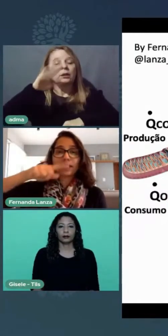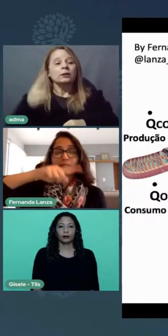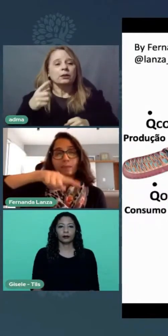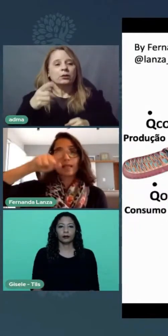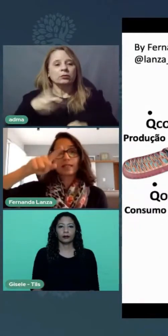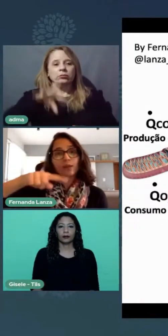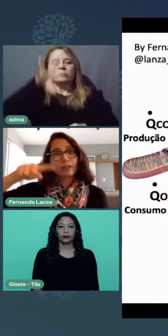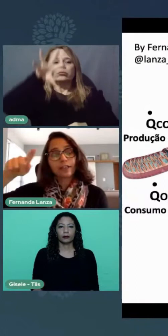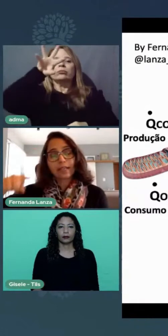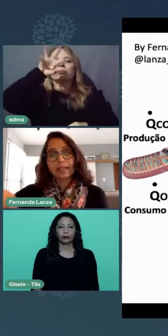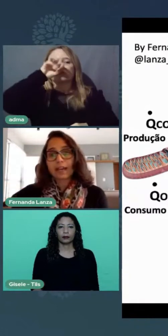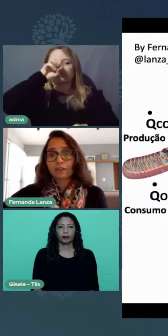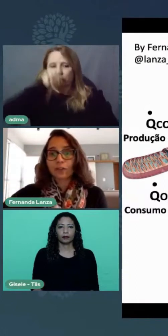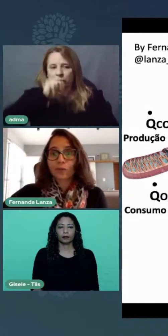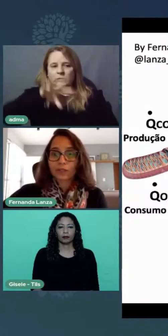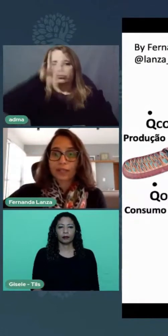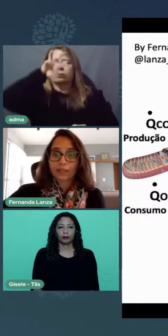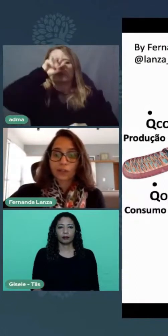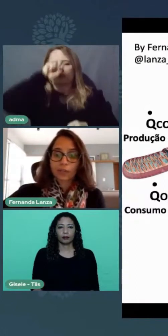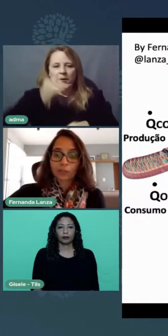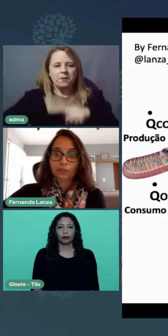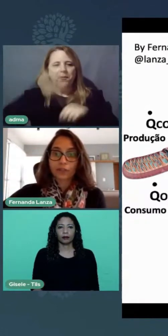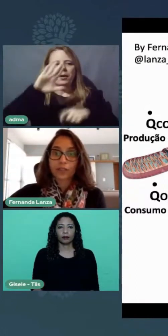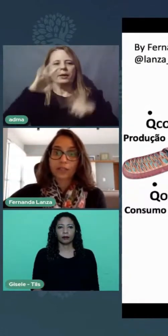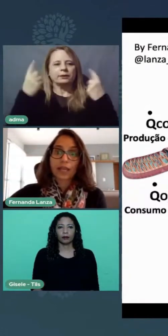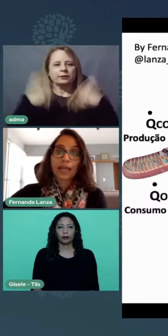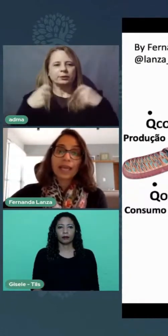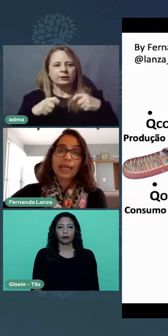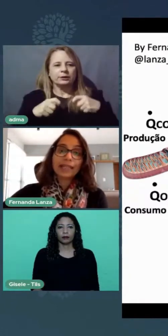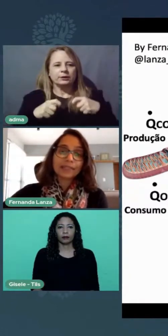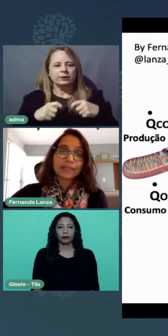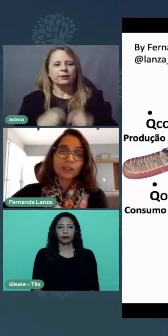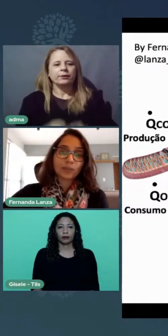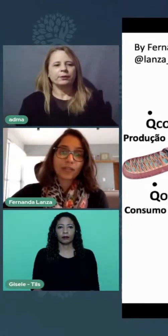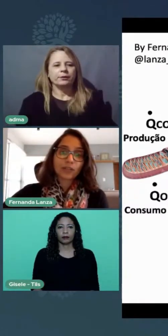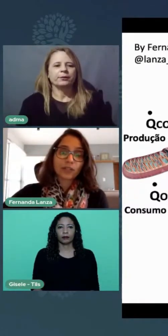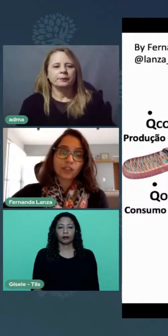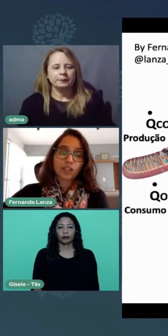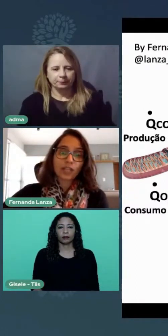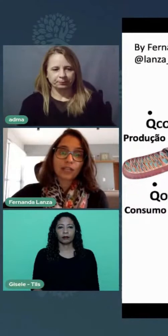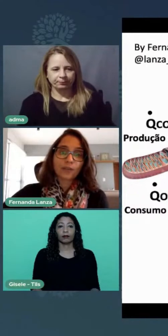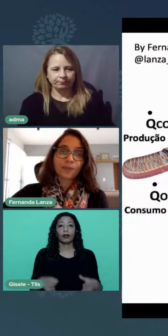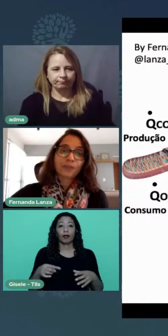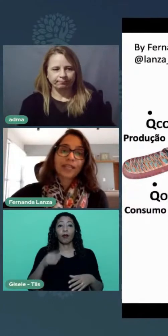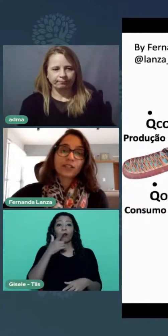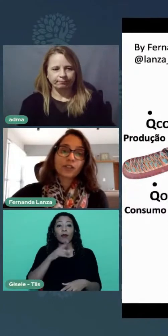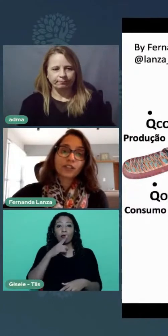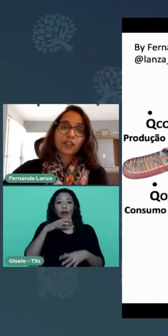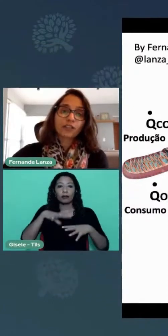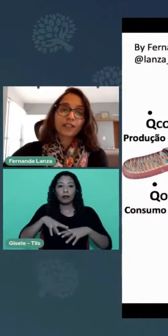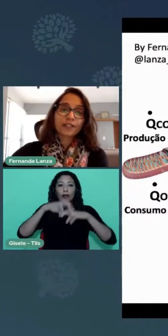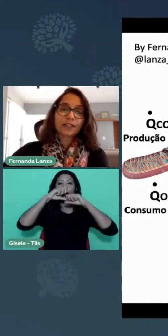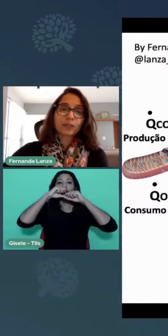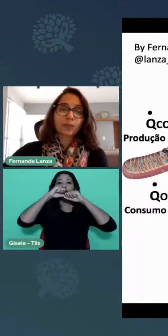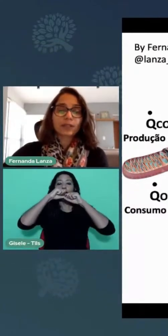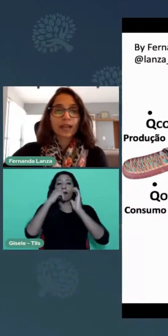ventilação, aumenta a respiração, que foi aquele gráfico que eu mostrei anteriormente para vocês. Entrando mais oxigênio, esse